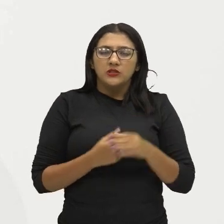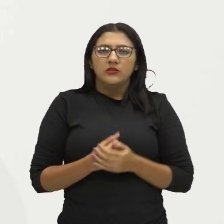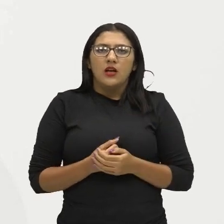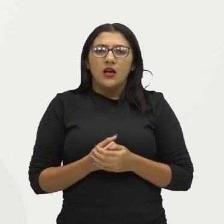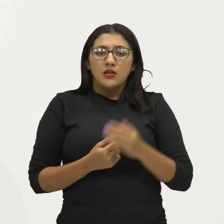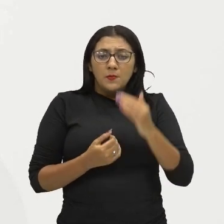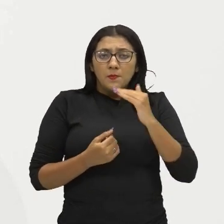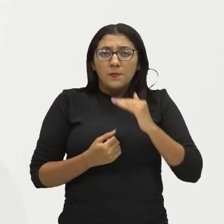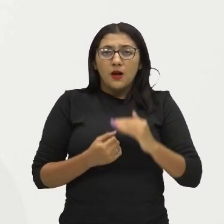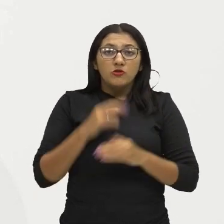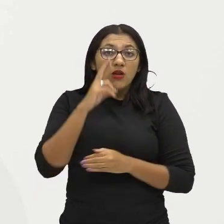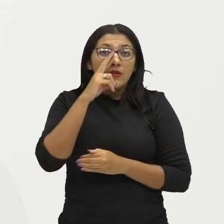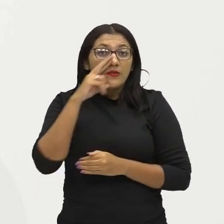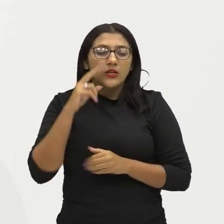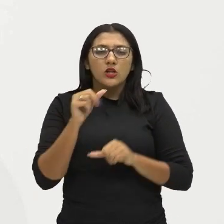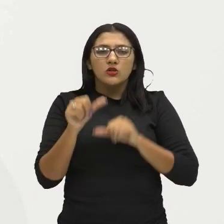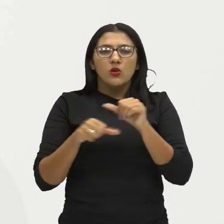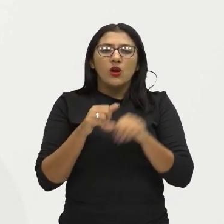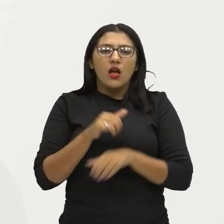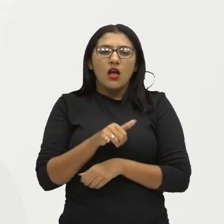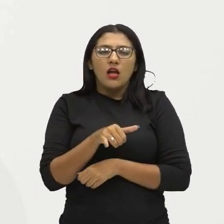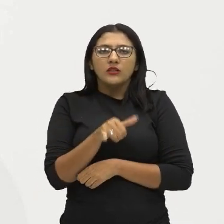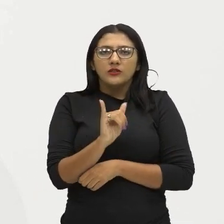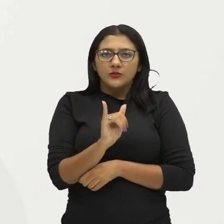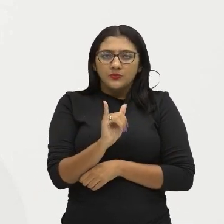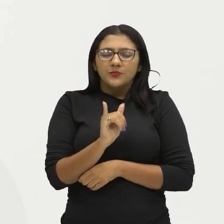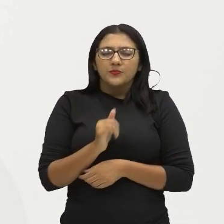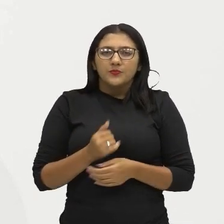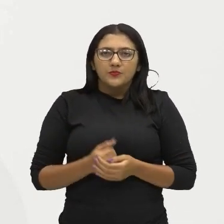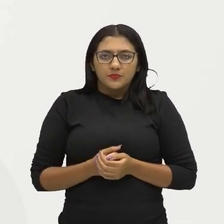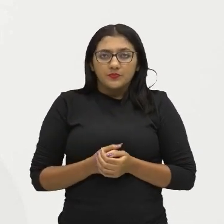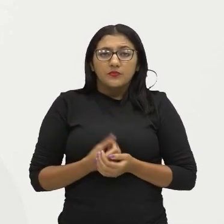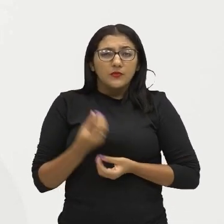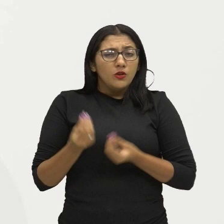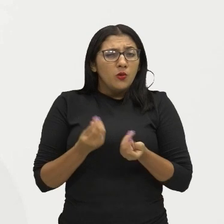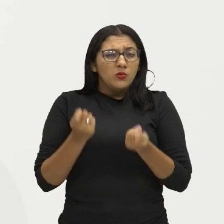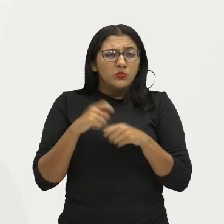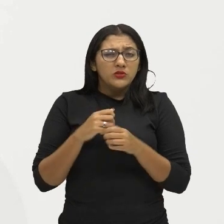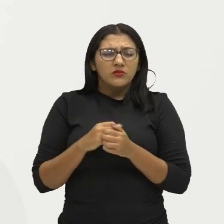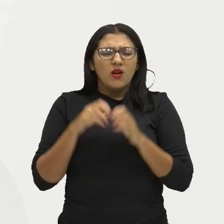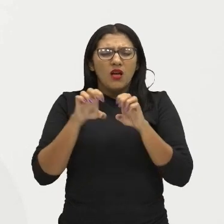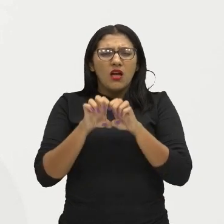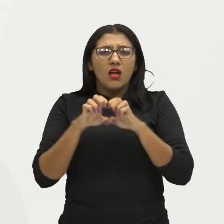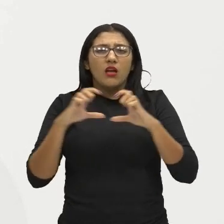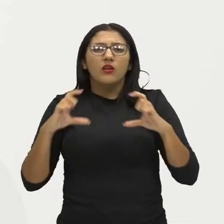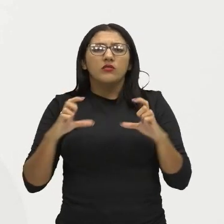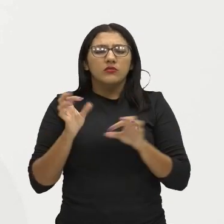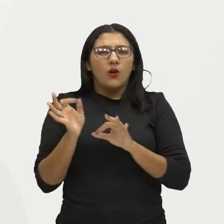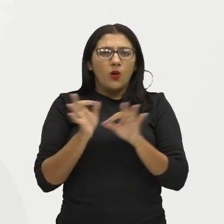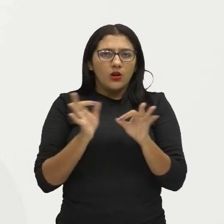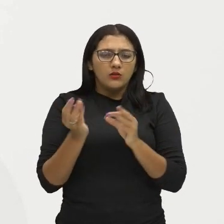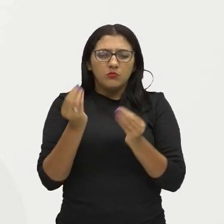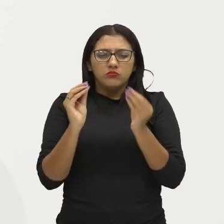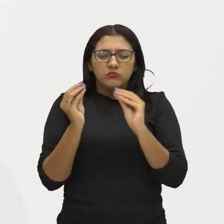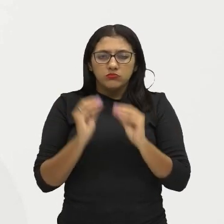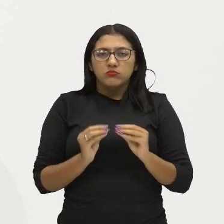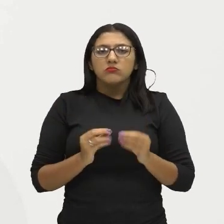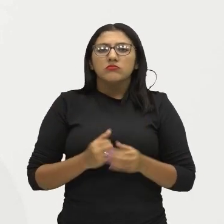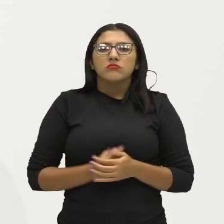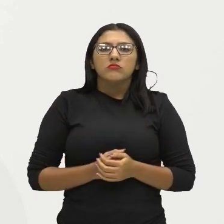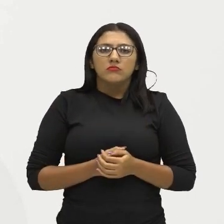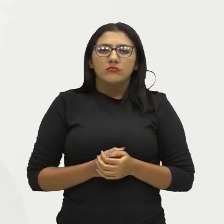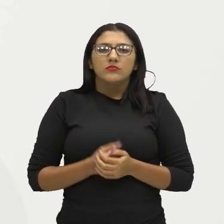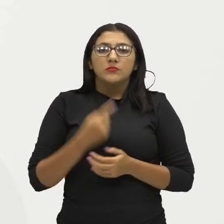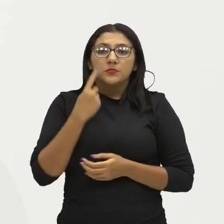por Y. É uma outra forma. E como poderíamos modelar essa situação? Então, observa, eu poderia modelar essa